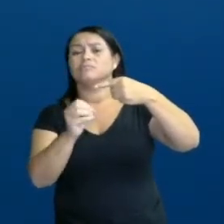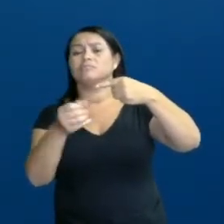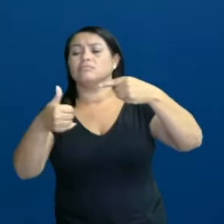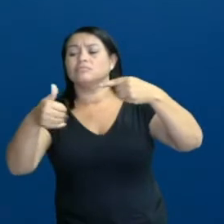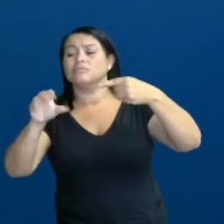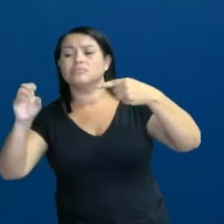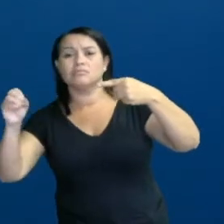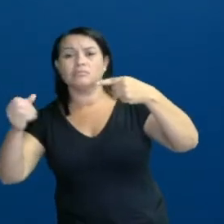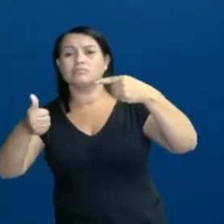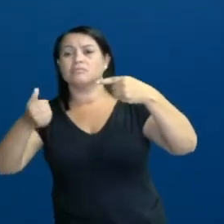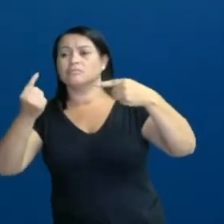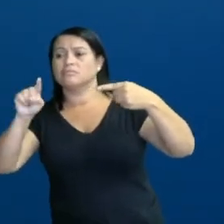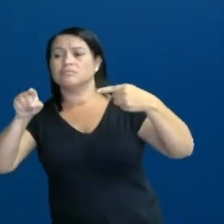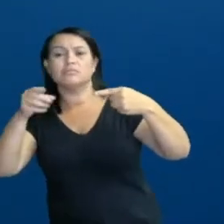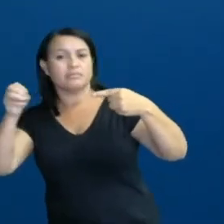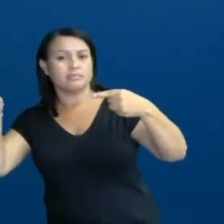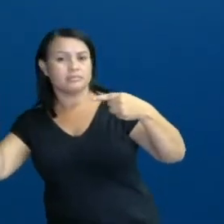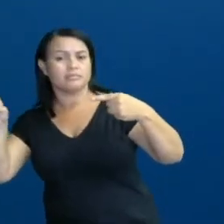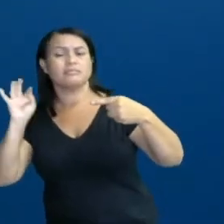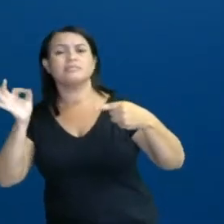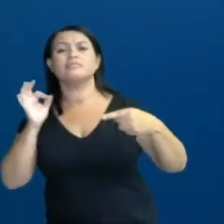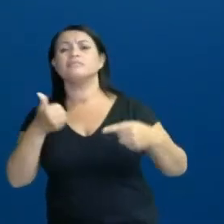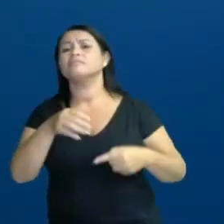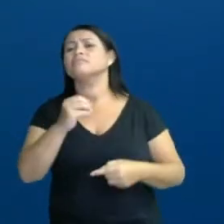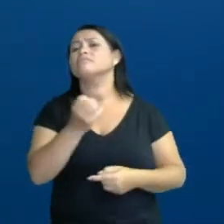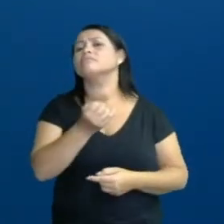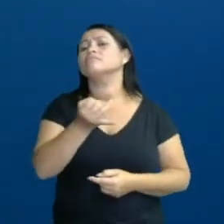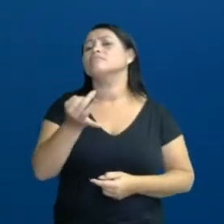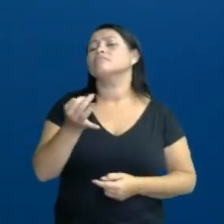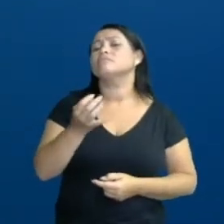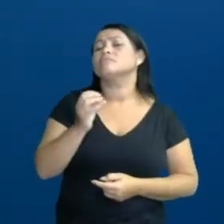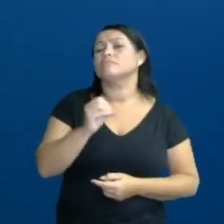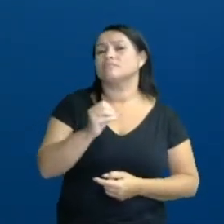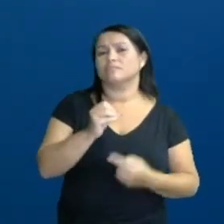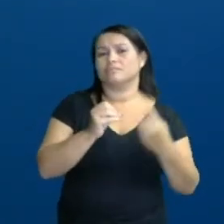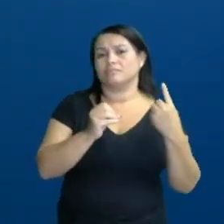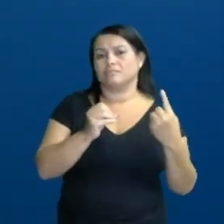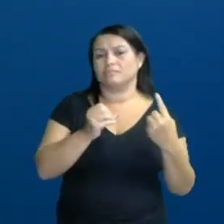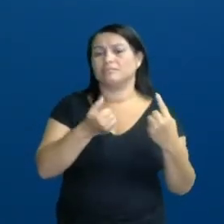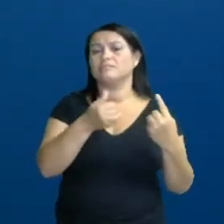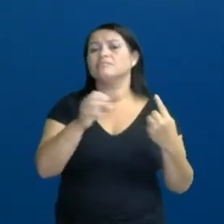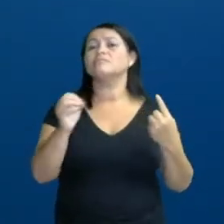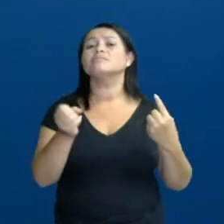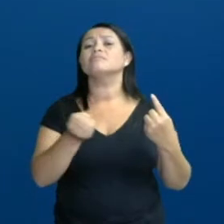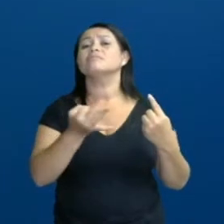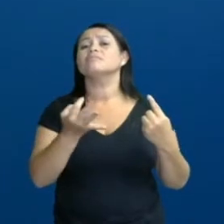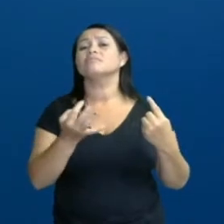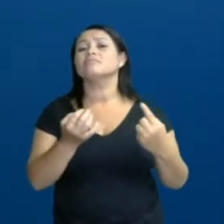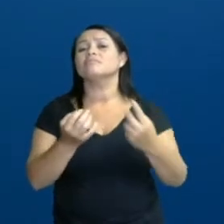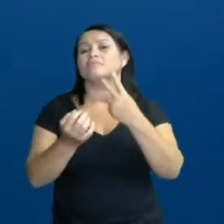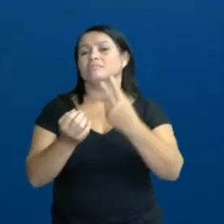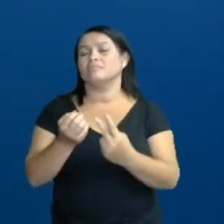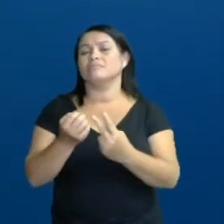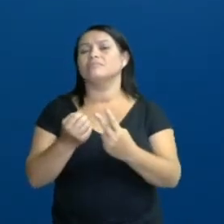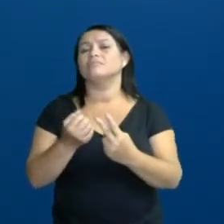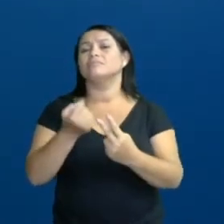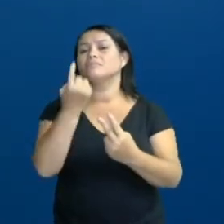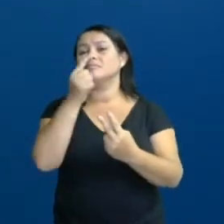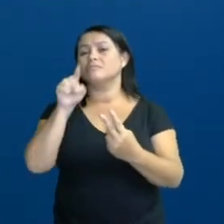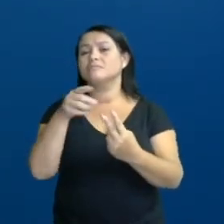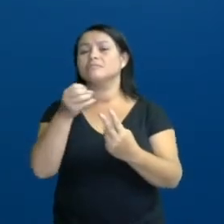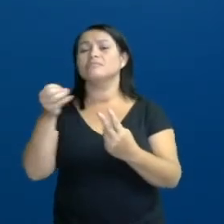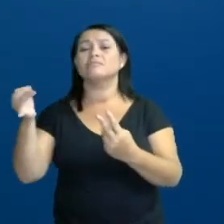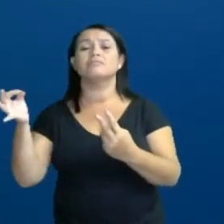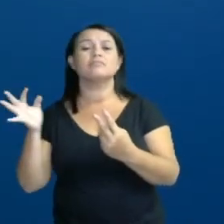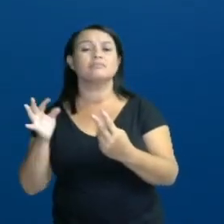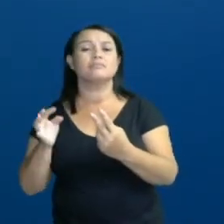100 e 1000, ok? Então, ó, o 10 tem quantos zeros? 1. 100 tem quantos zeros? 2.